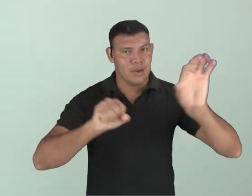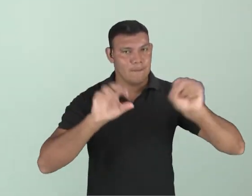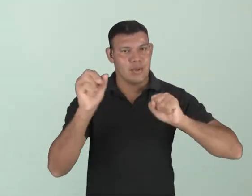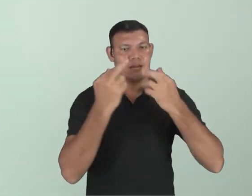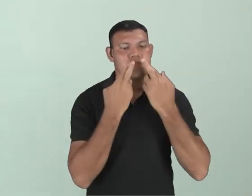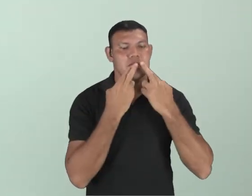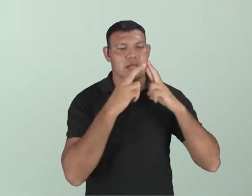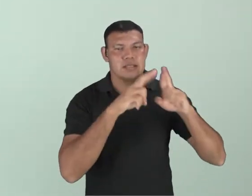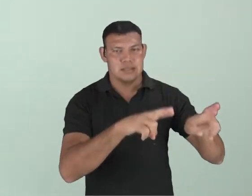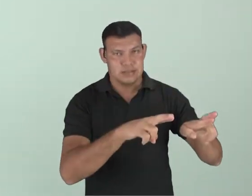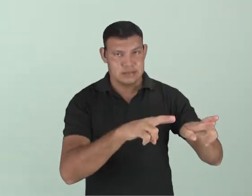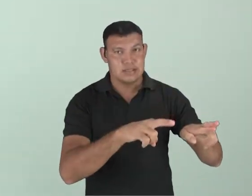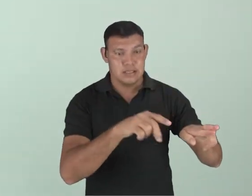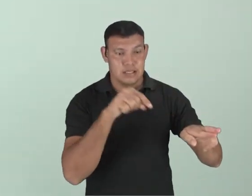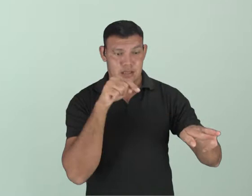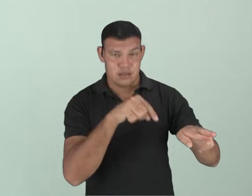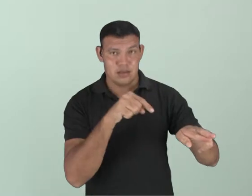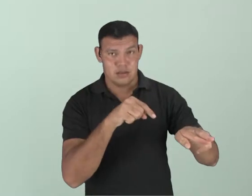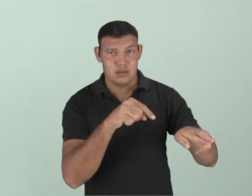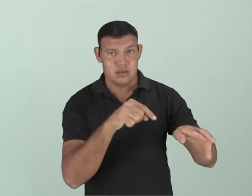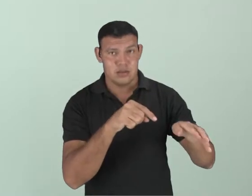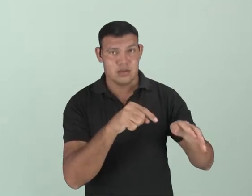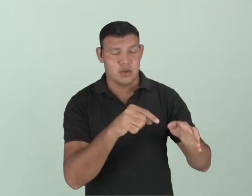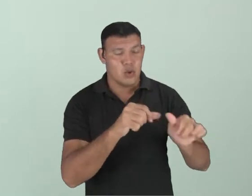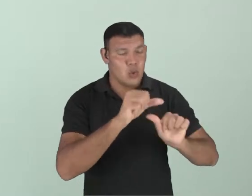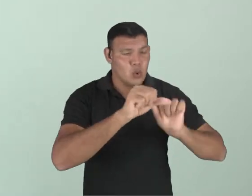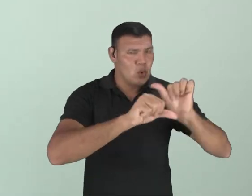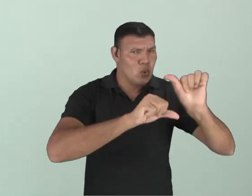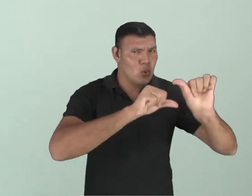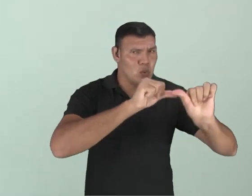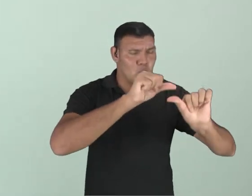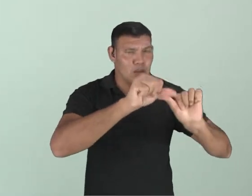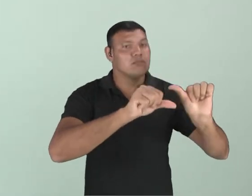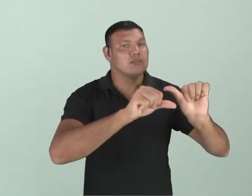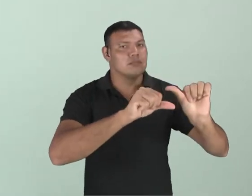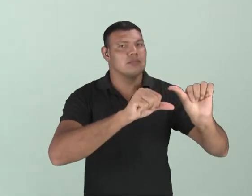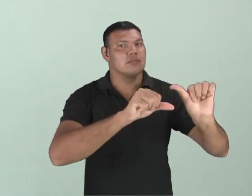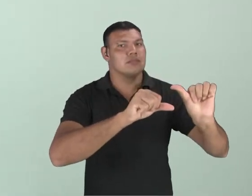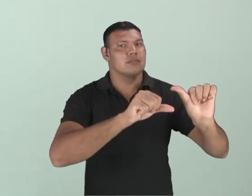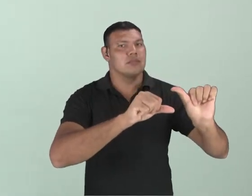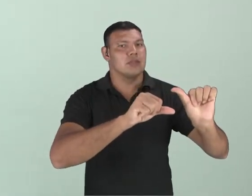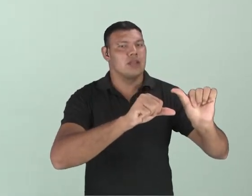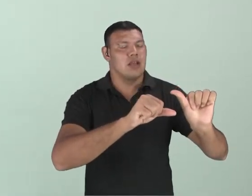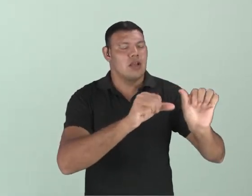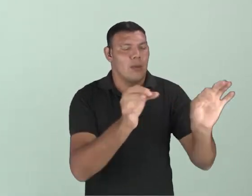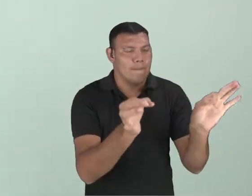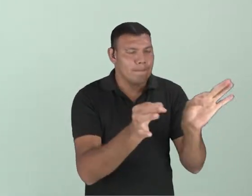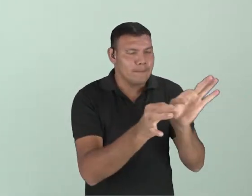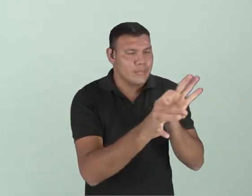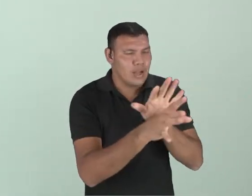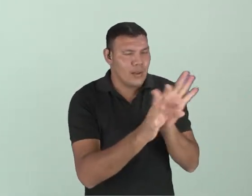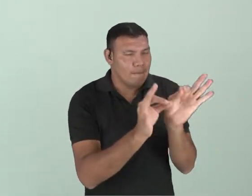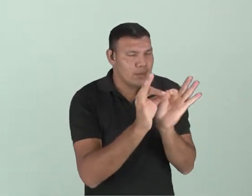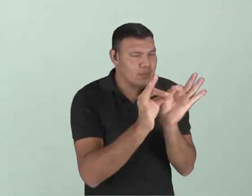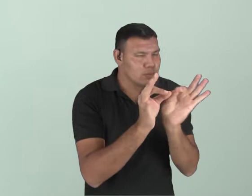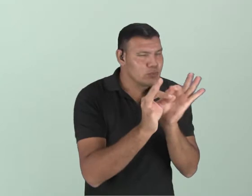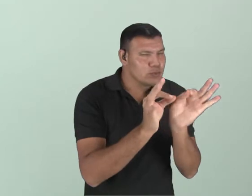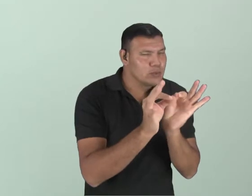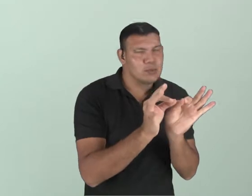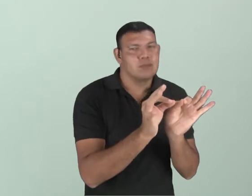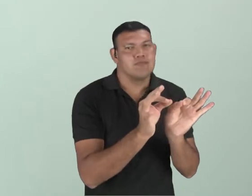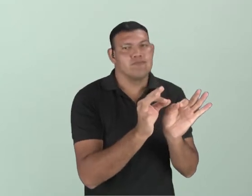matéria-prima e aí essa matéria-prima, eles meio que transformam essa matéria-prima a ponto de